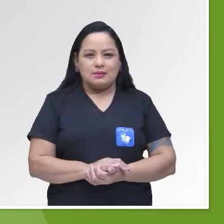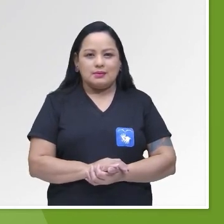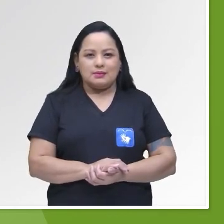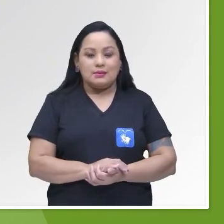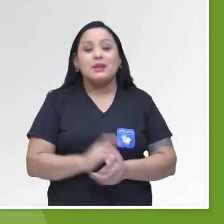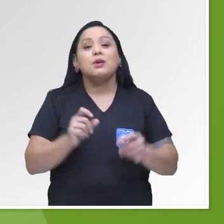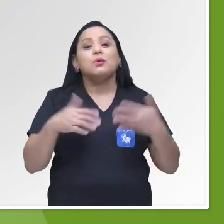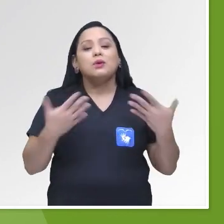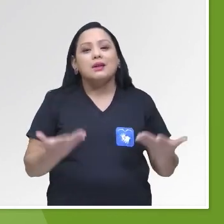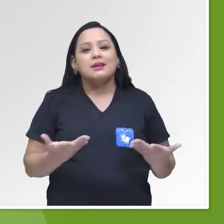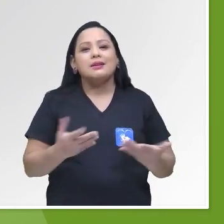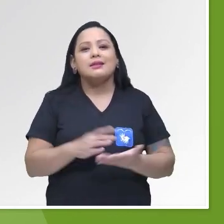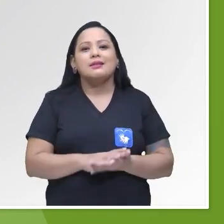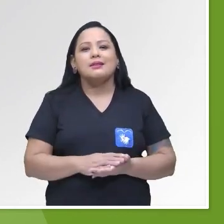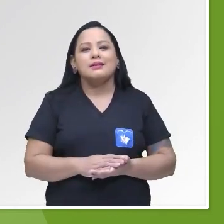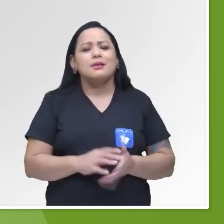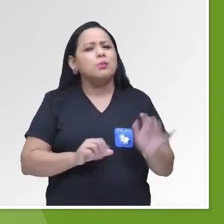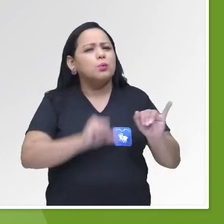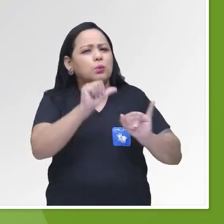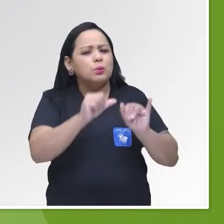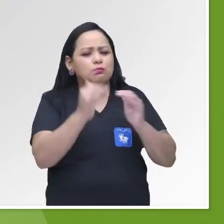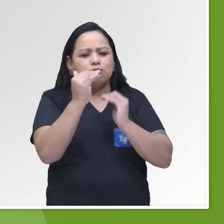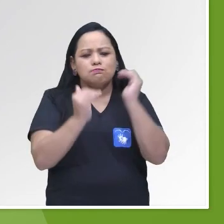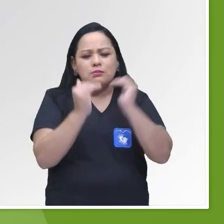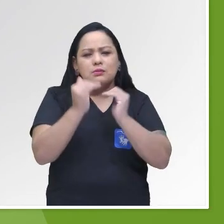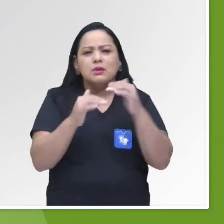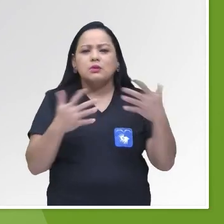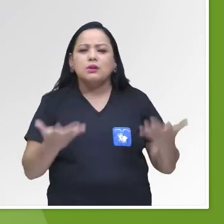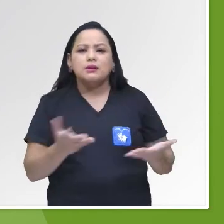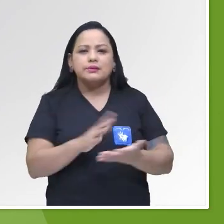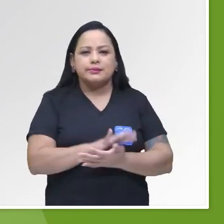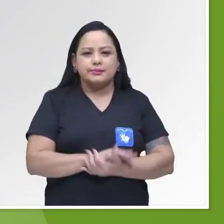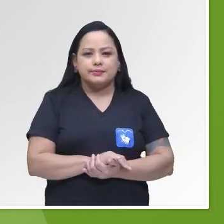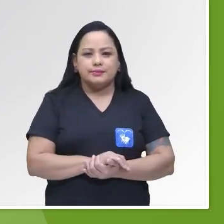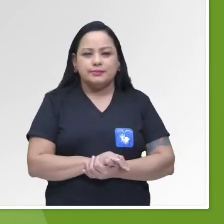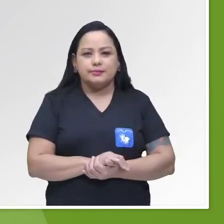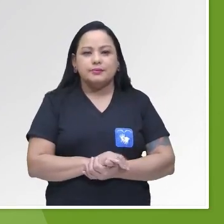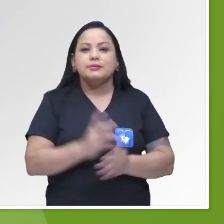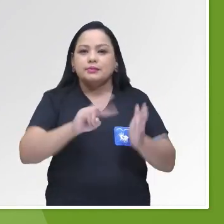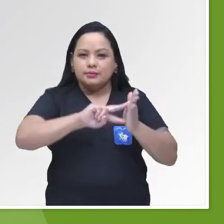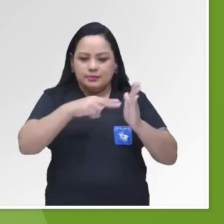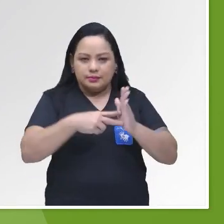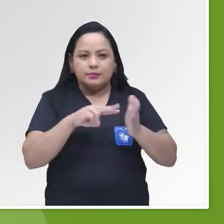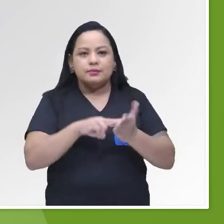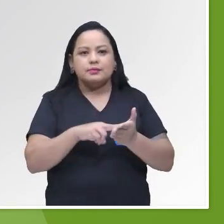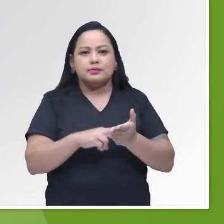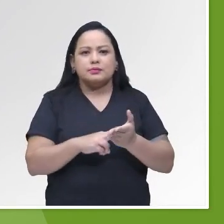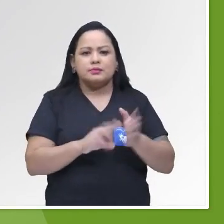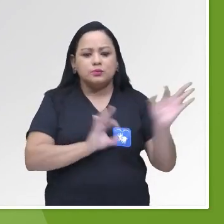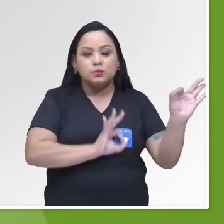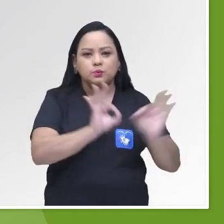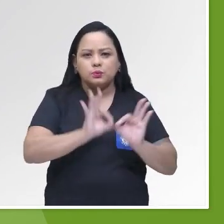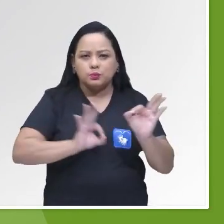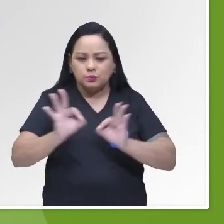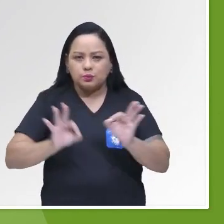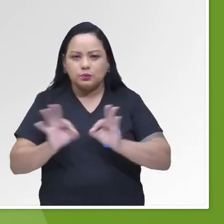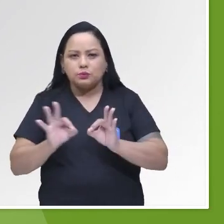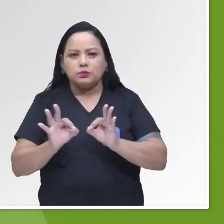que consiste, né, o balanceamento de uma reação química? Consiste no ajuste